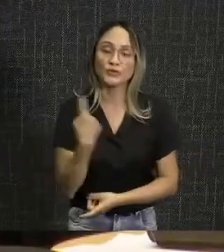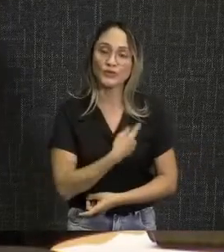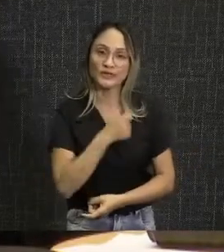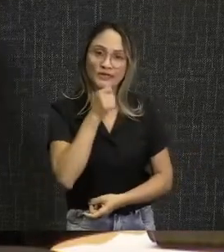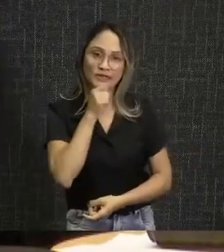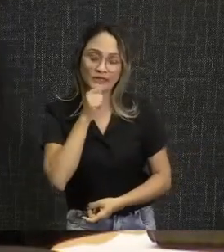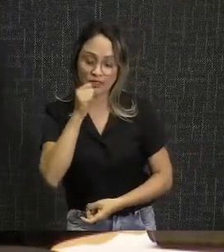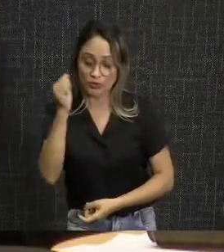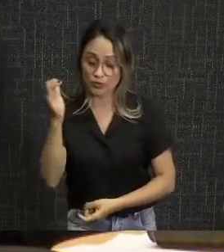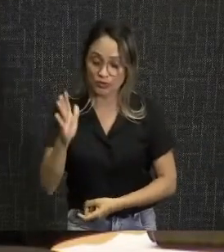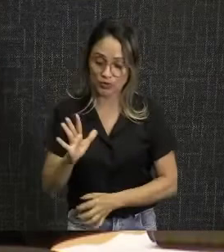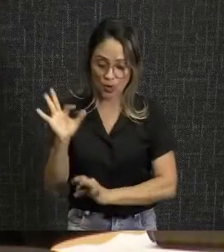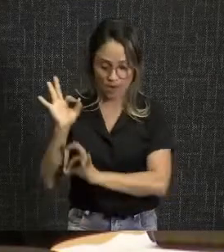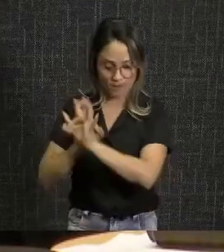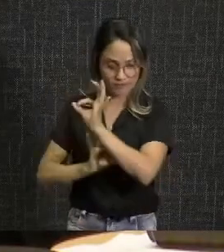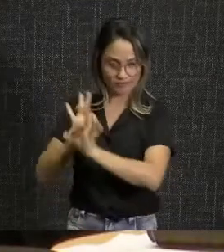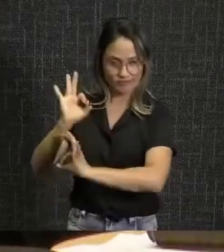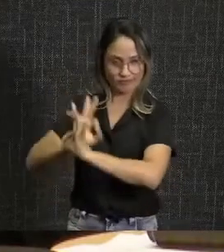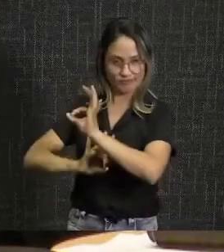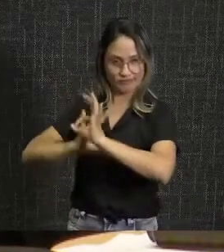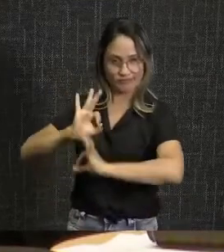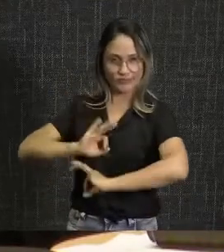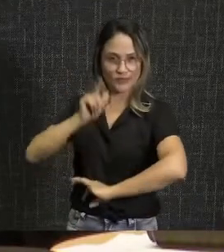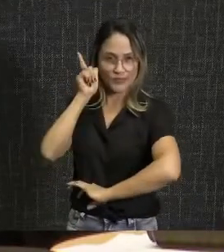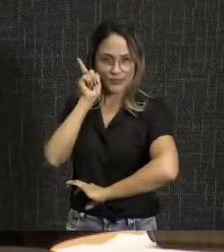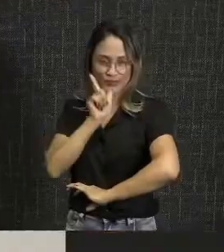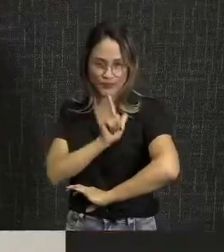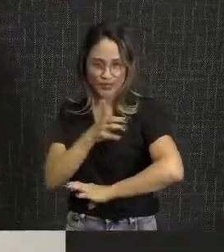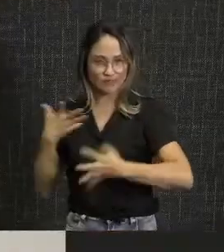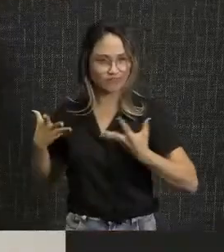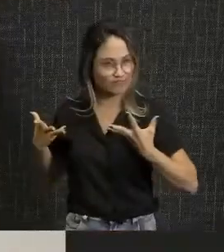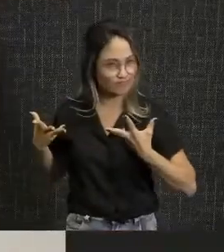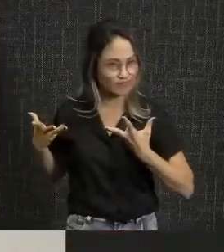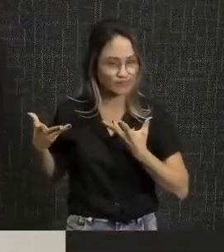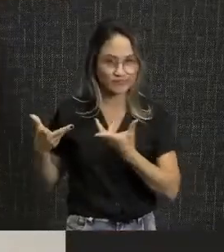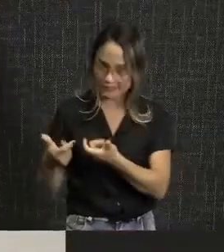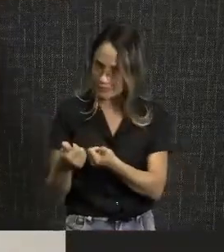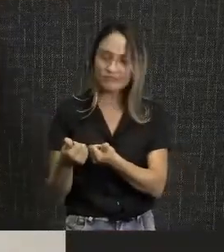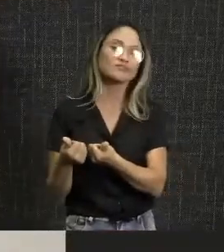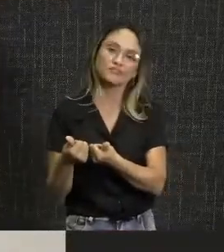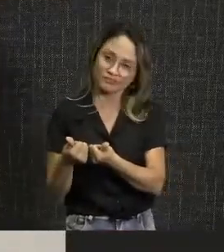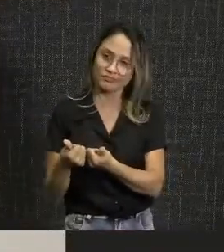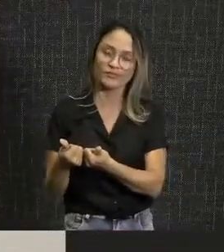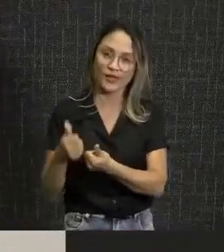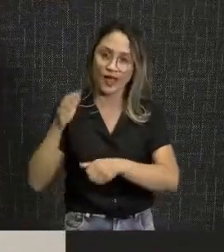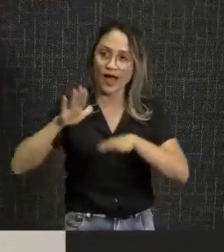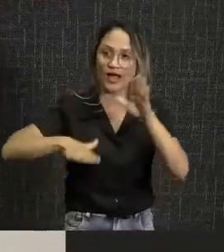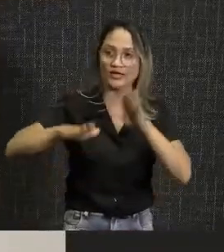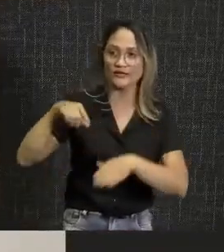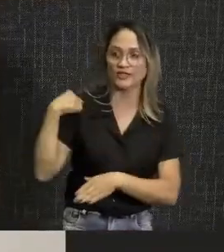bem organizado, assim, a gente consegue fazer isso com competência, assim, às vezes a gente